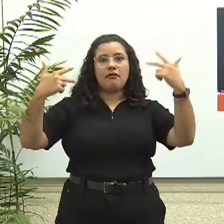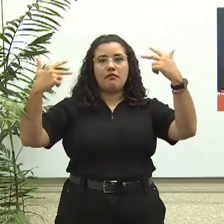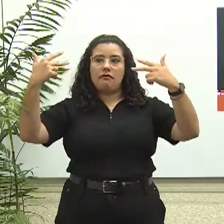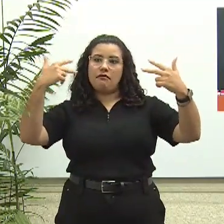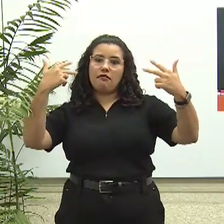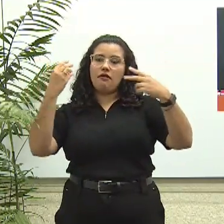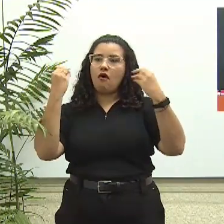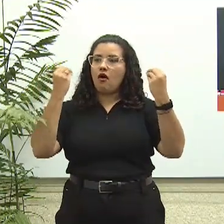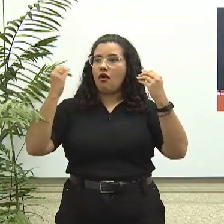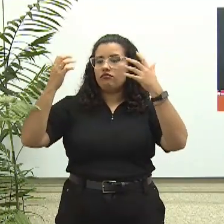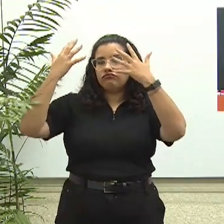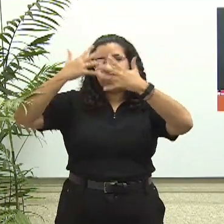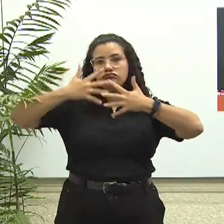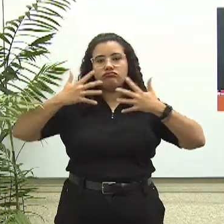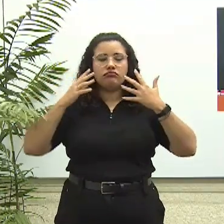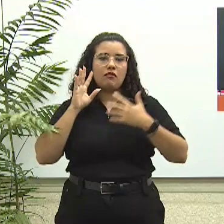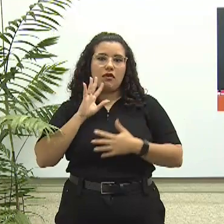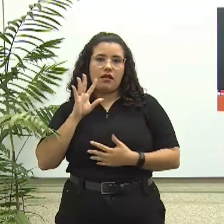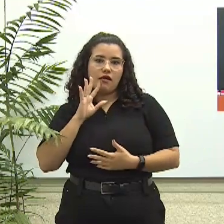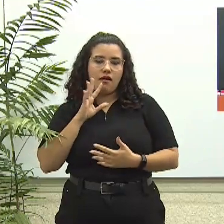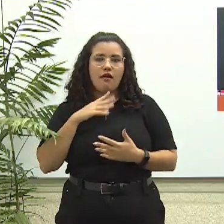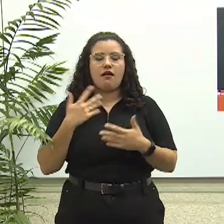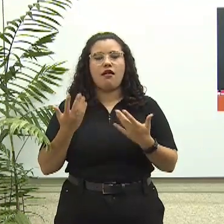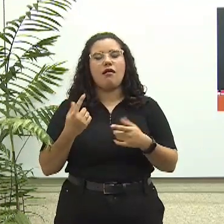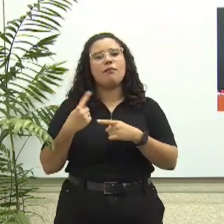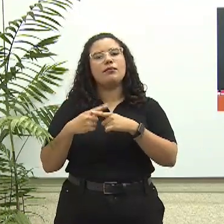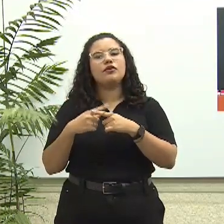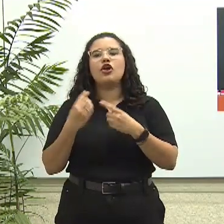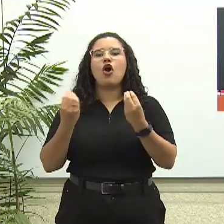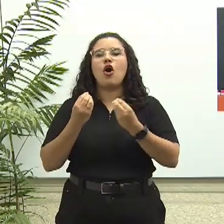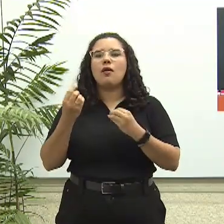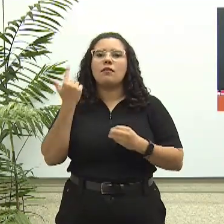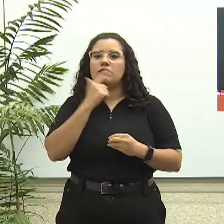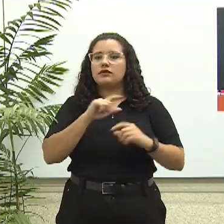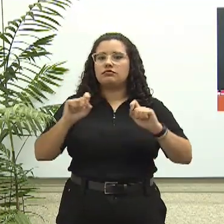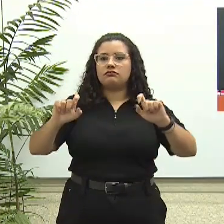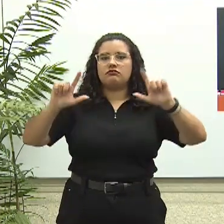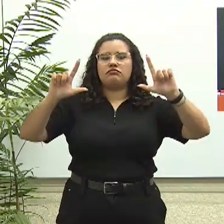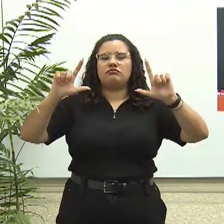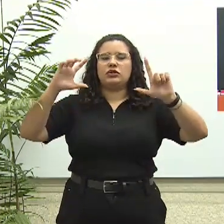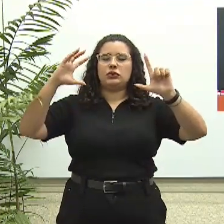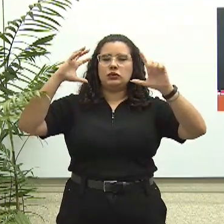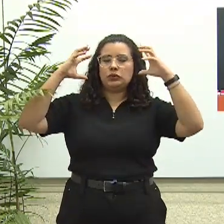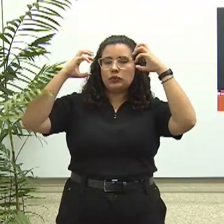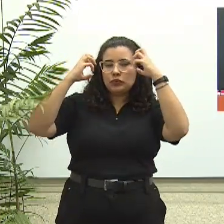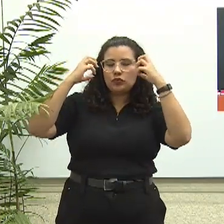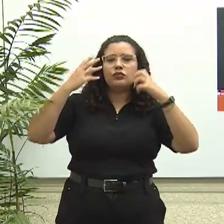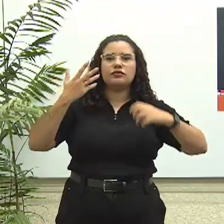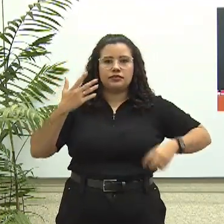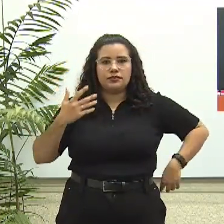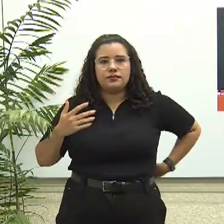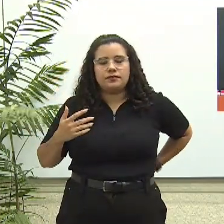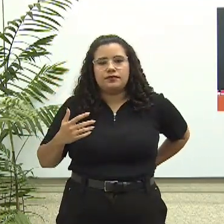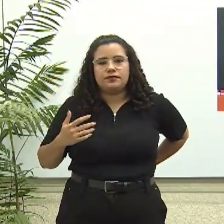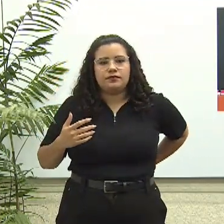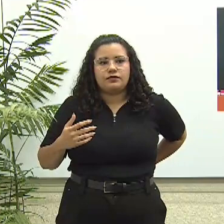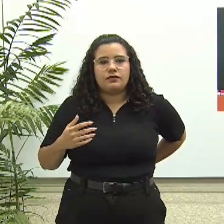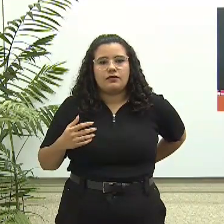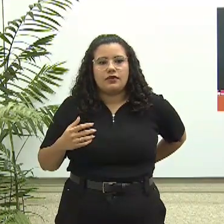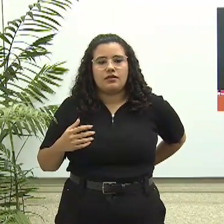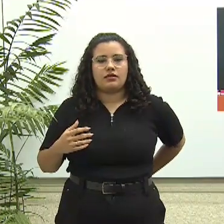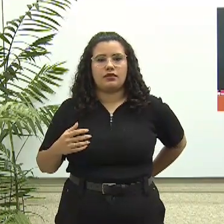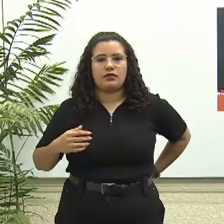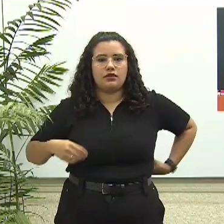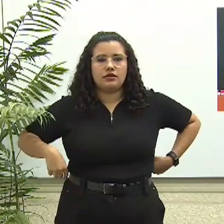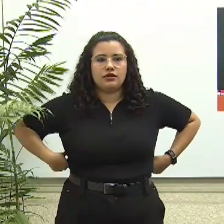fazer uma coisa bacana porque afinal de contas né como que vai abrir aquela câmera escura e todas já saiu uma